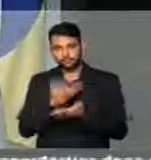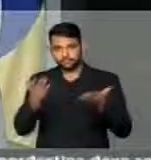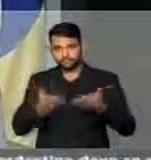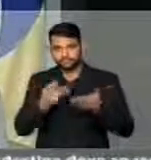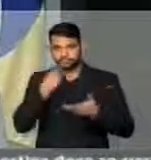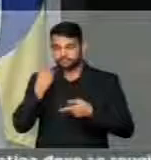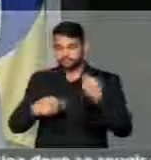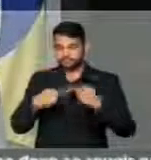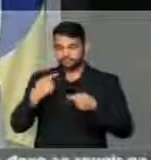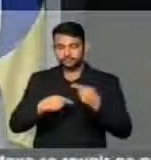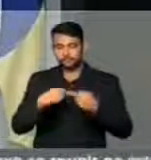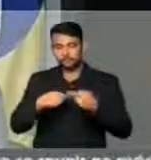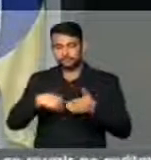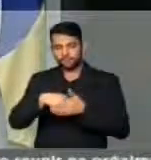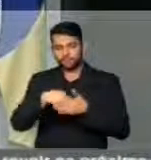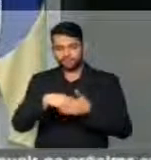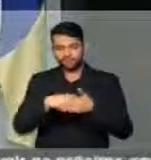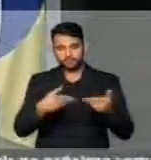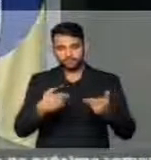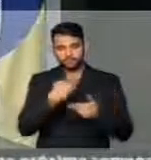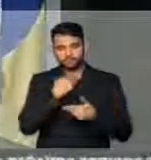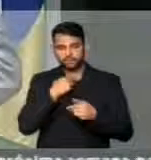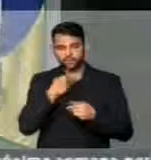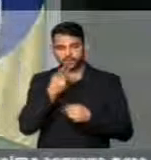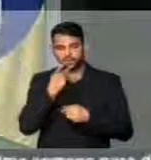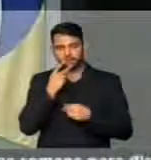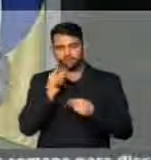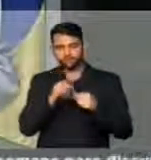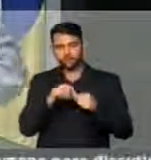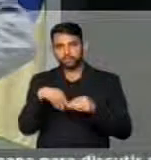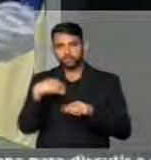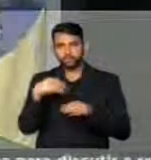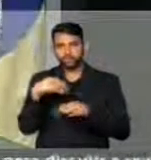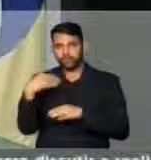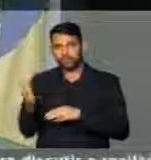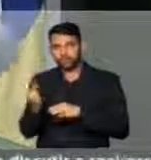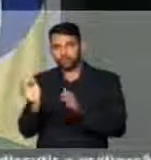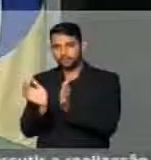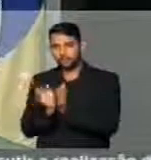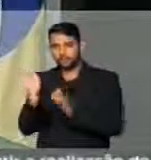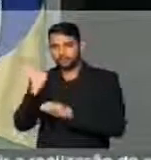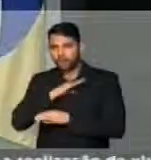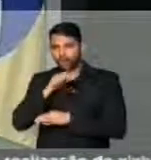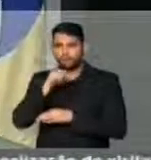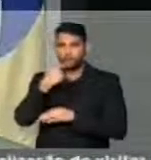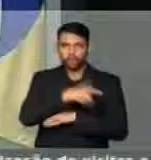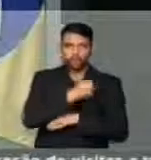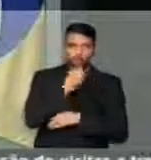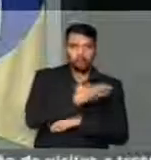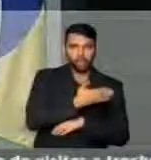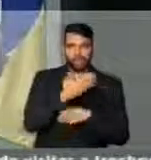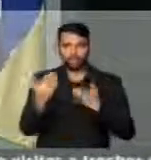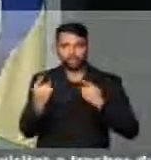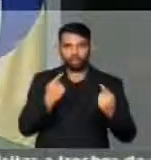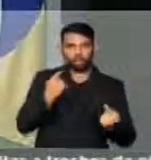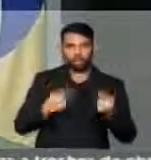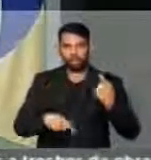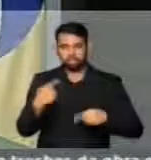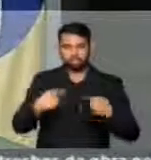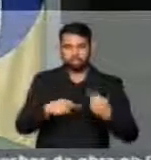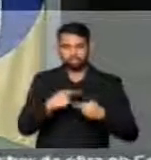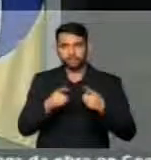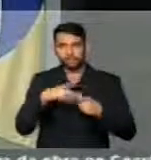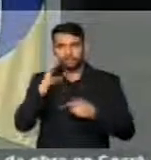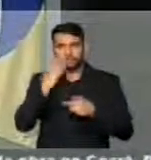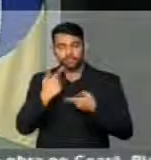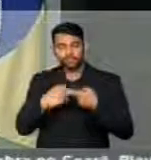como se fosse o debate do Fla-Flu e do time de futebol. Como se de um lado está o mal, do outro lado está o bem. O que a gente tem que entender é que esse governo que está